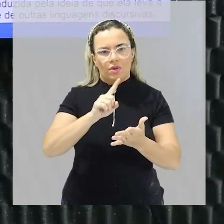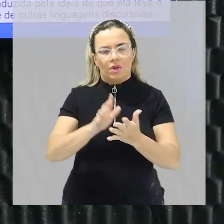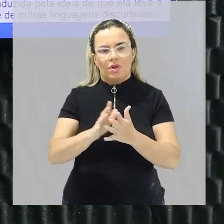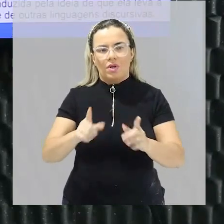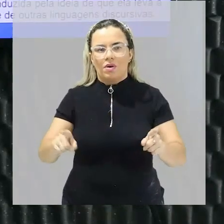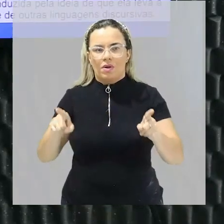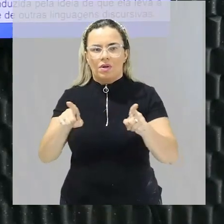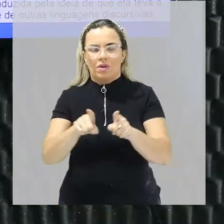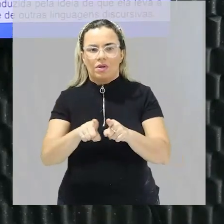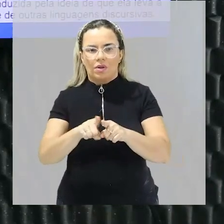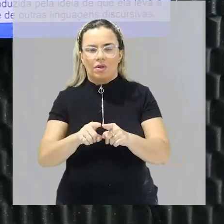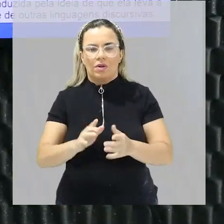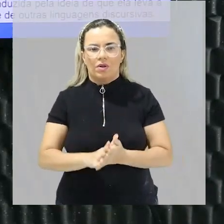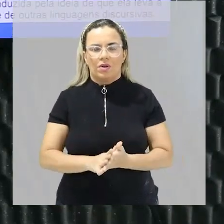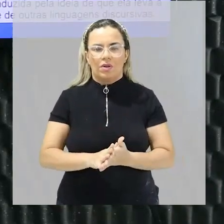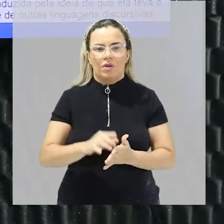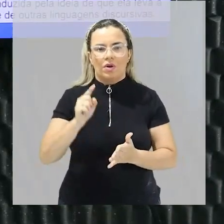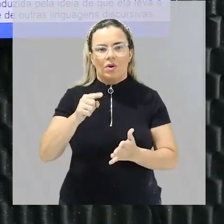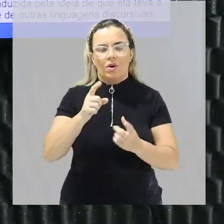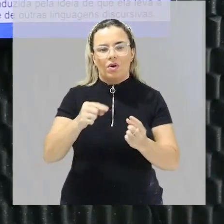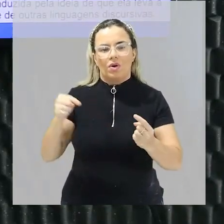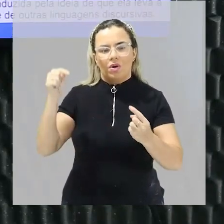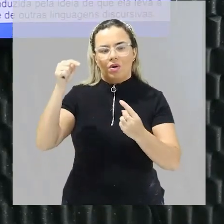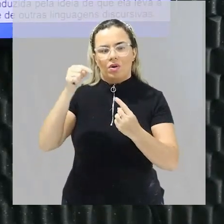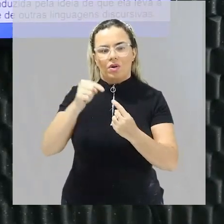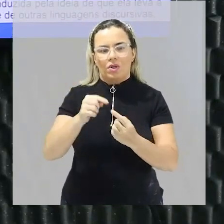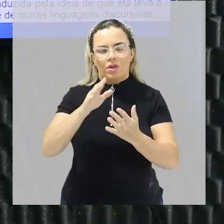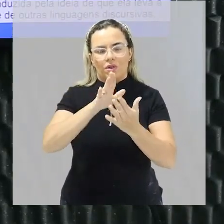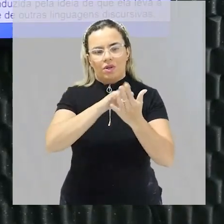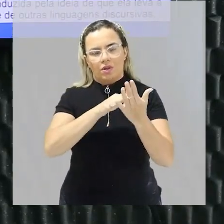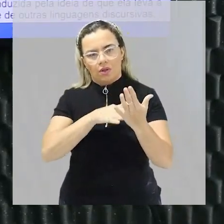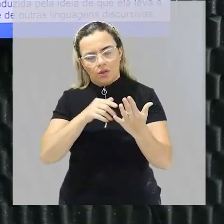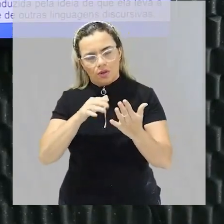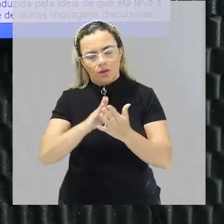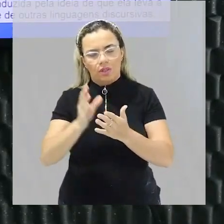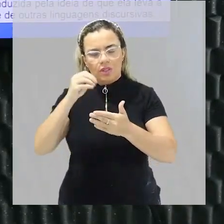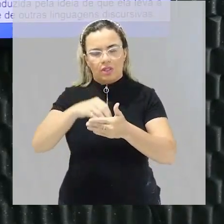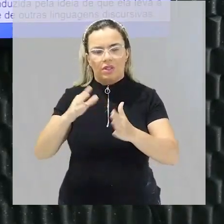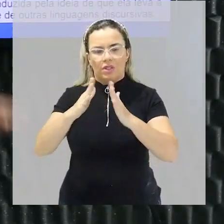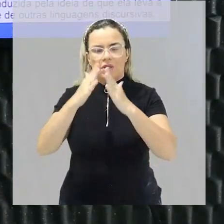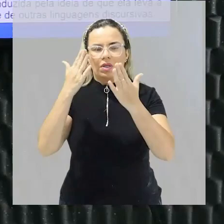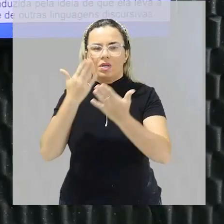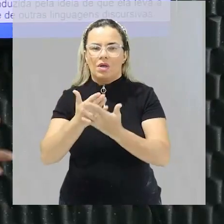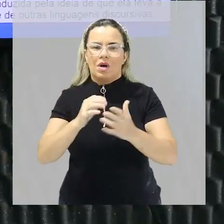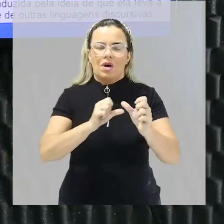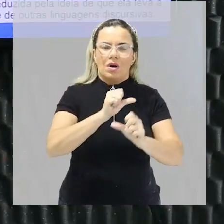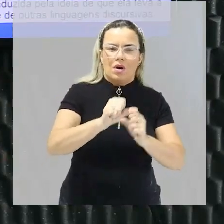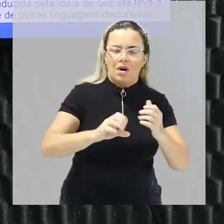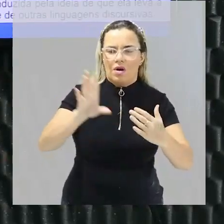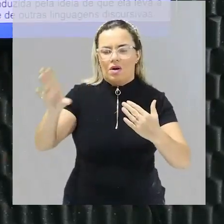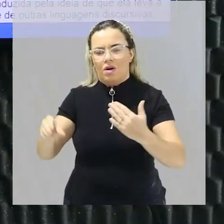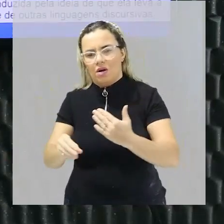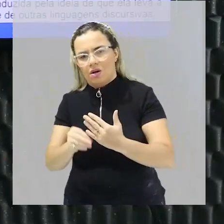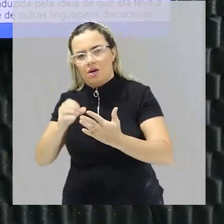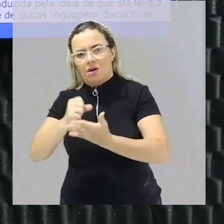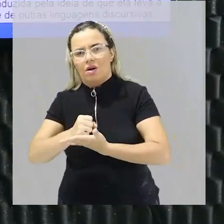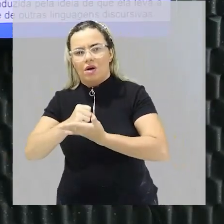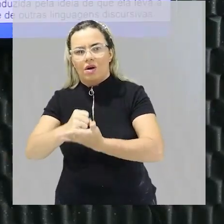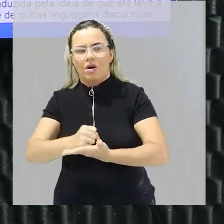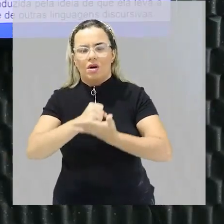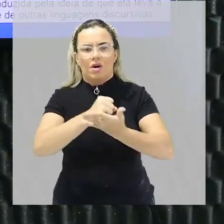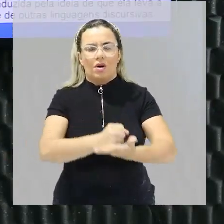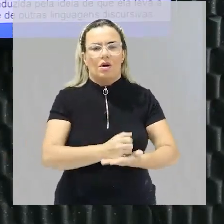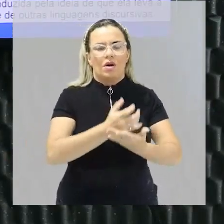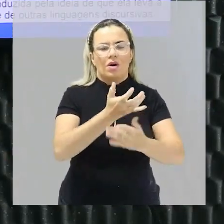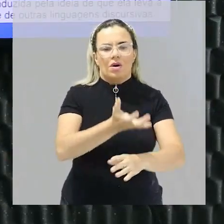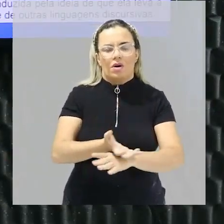objeto da estética necessariamente dentro das escolas. E sim a transformação, o complemento, a ajuda até as outras disciplinas, porque